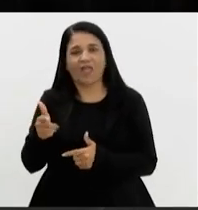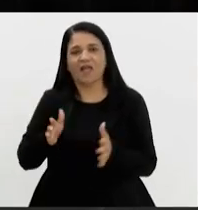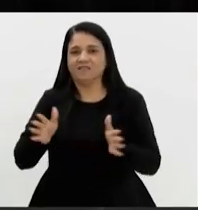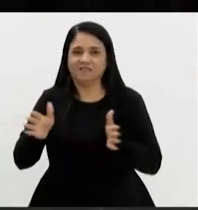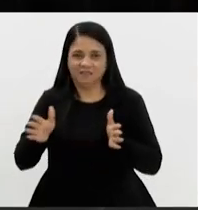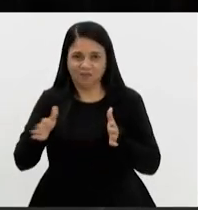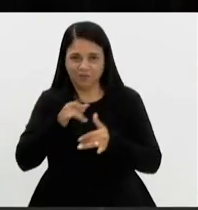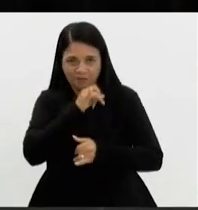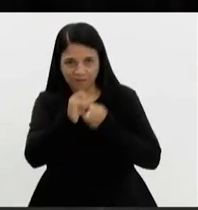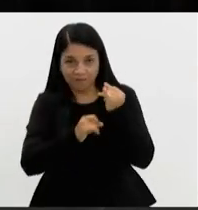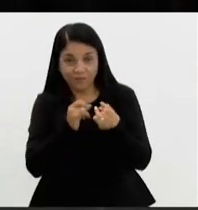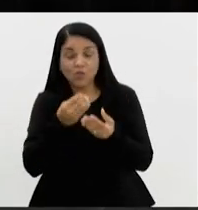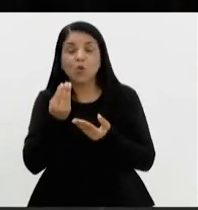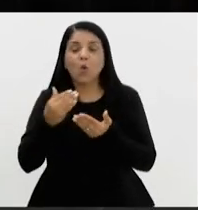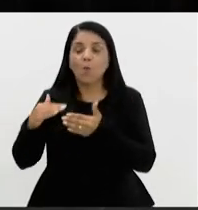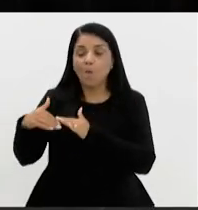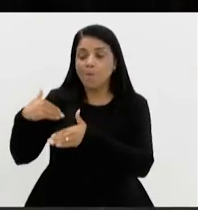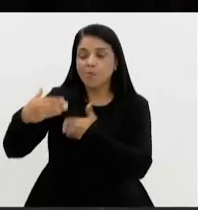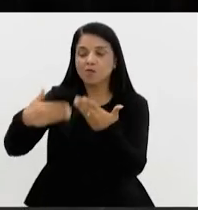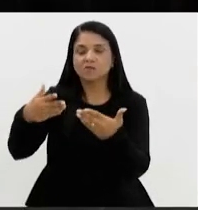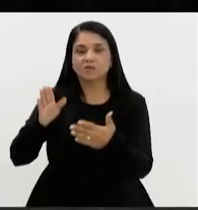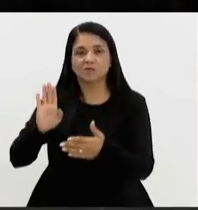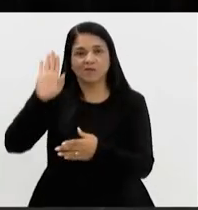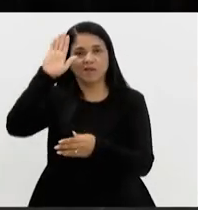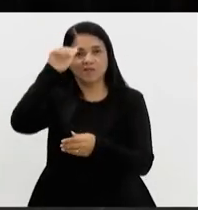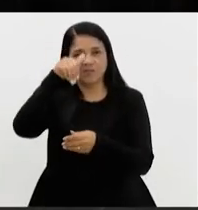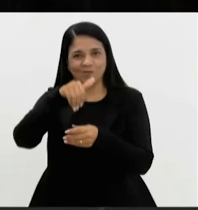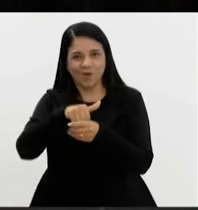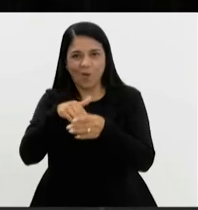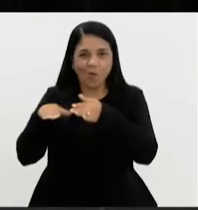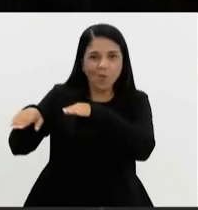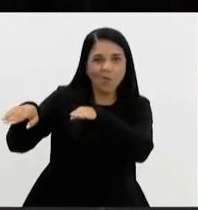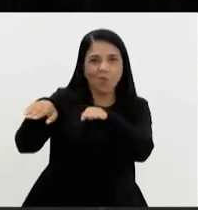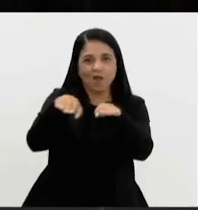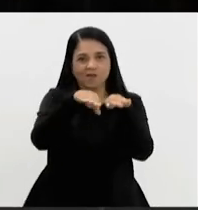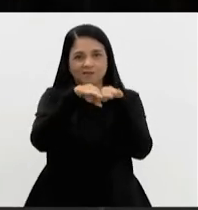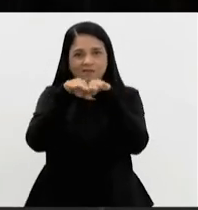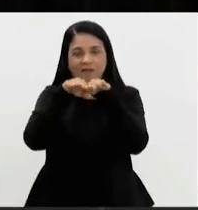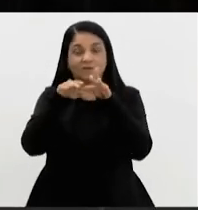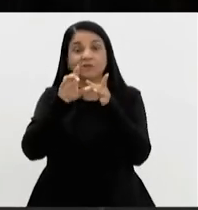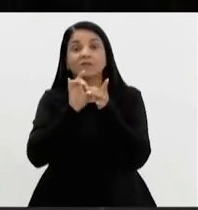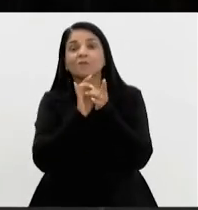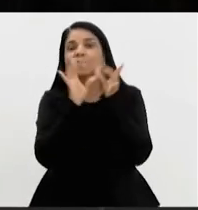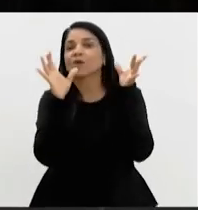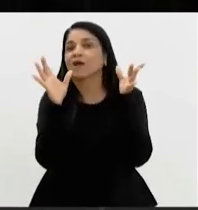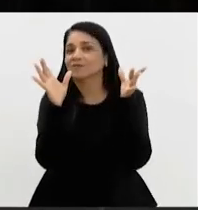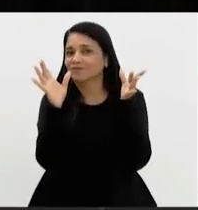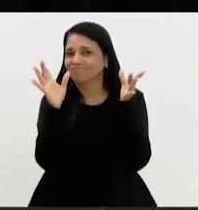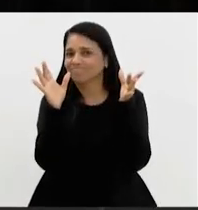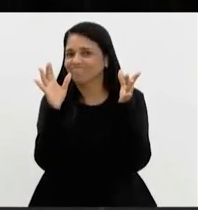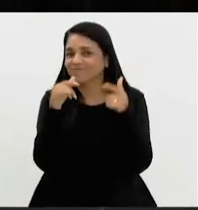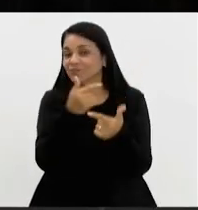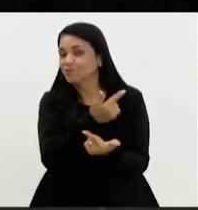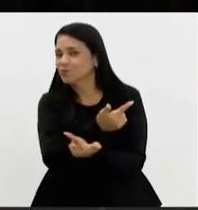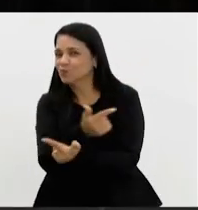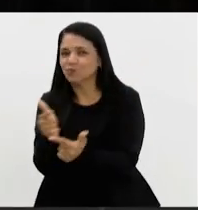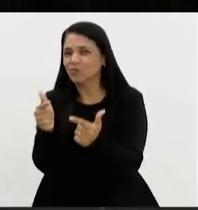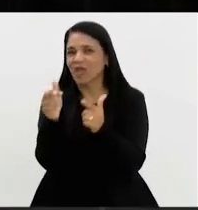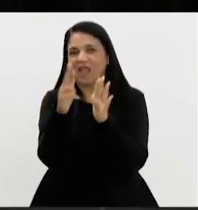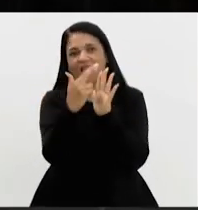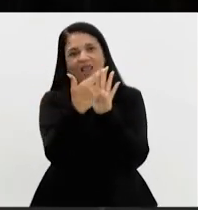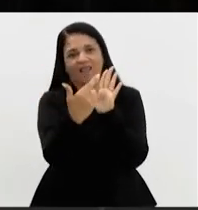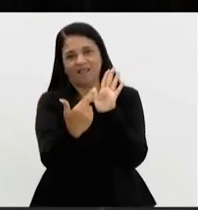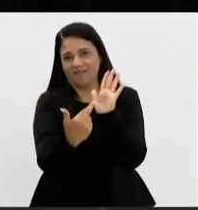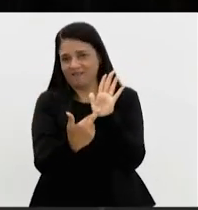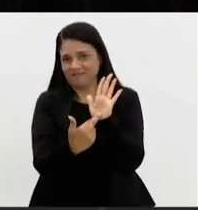eleitoral eh igualitário democrático se a gente não tem uma regra